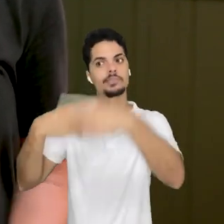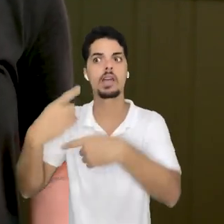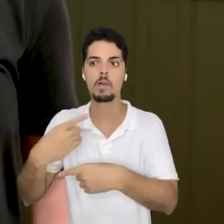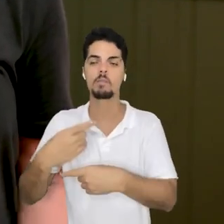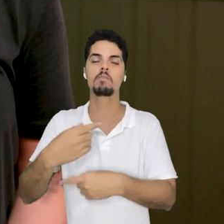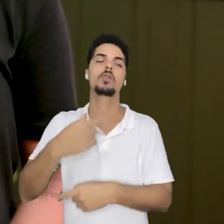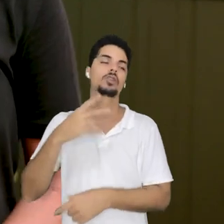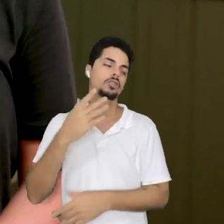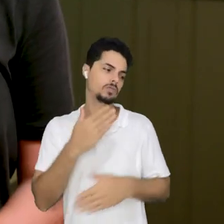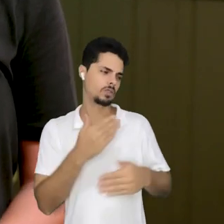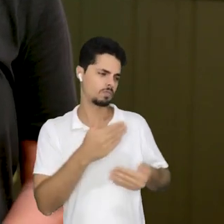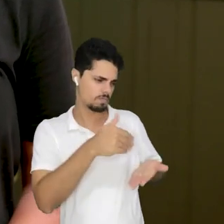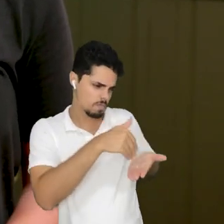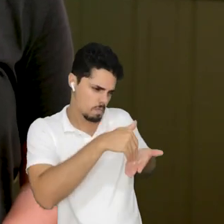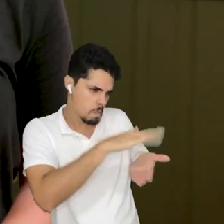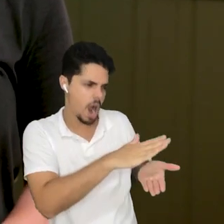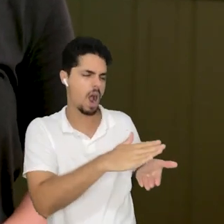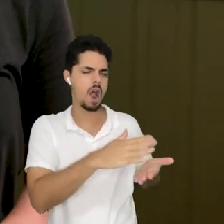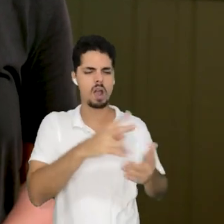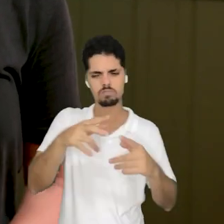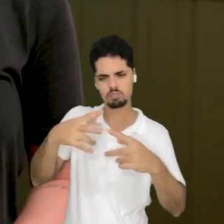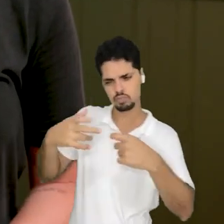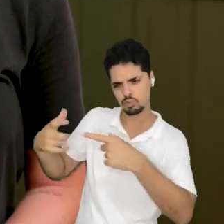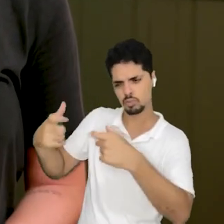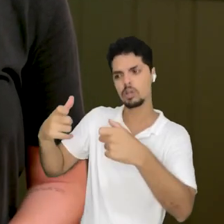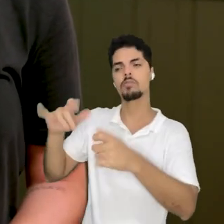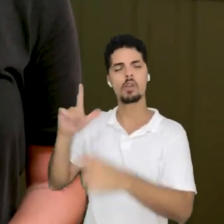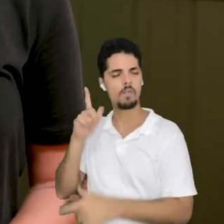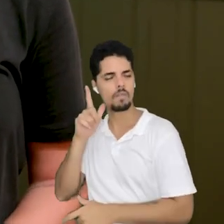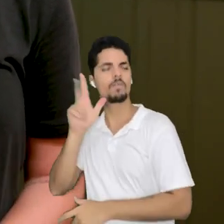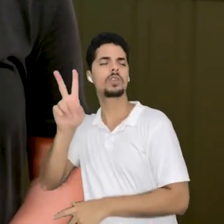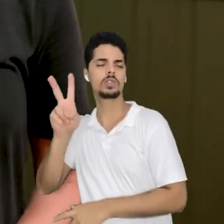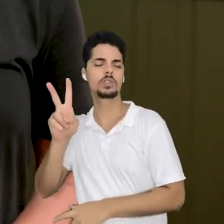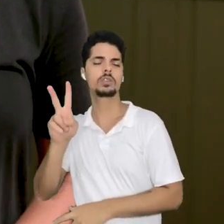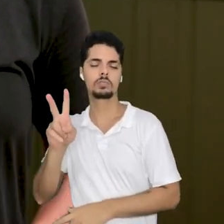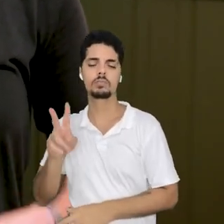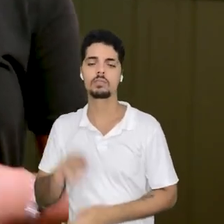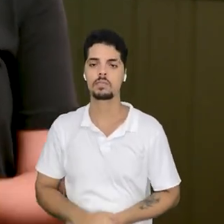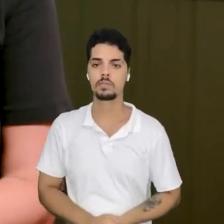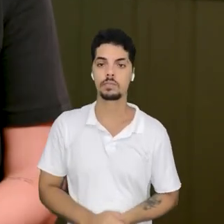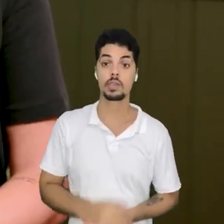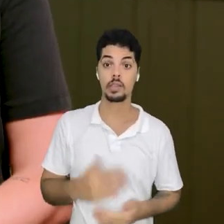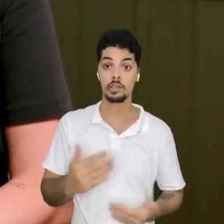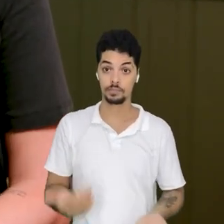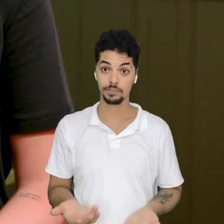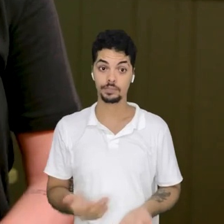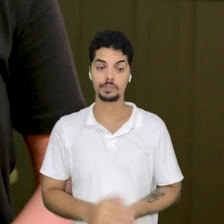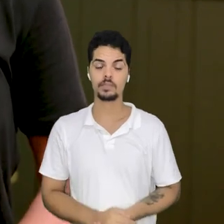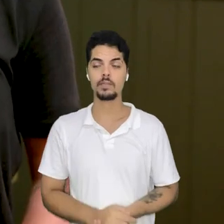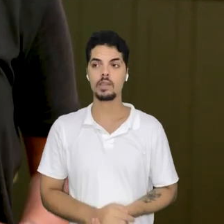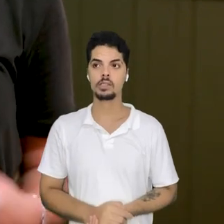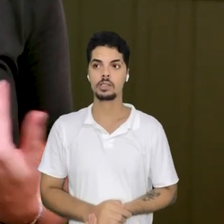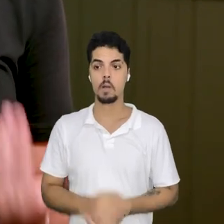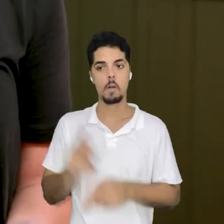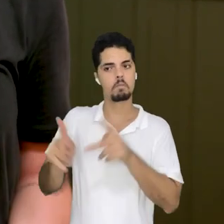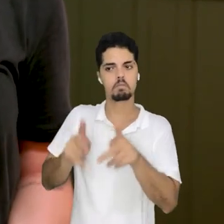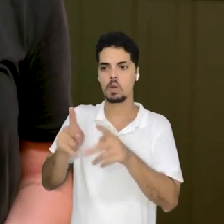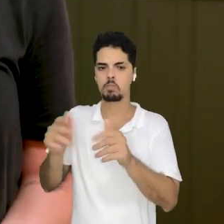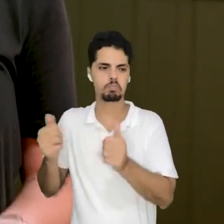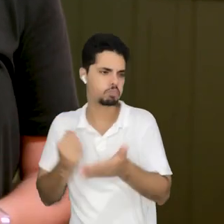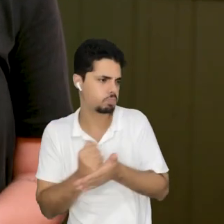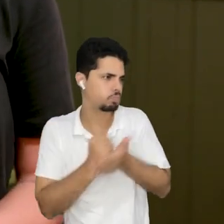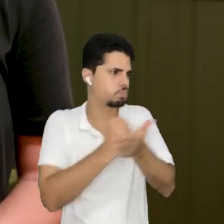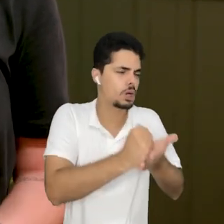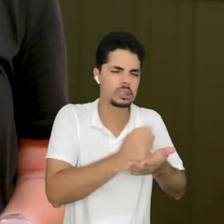a independência, mas que logo foram reprimidos pelo Dom Pedro I. Então, assim, não teve participação popular,